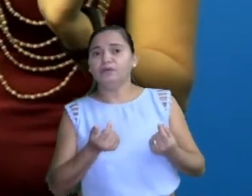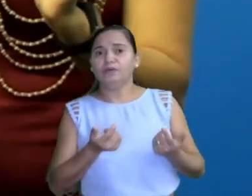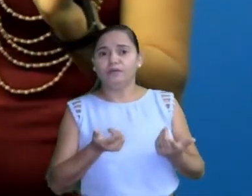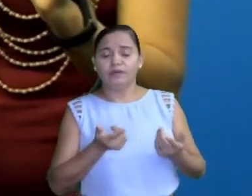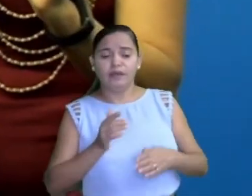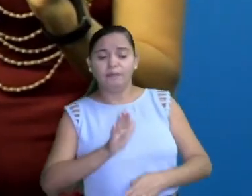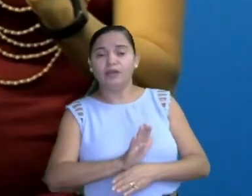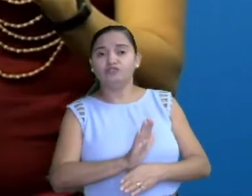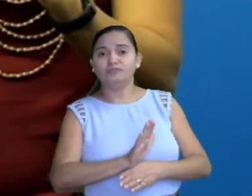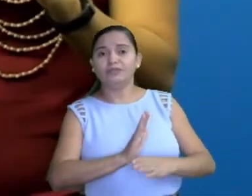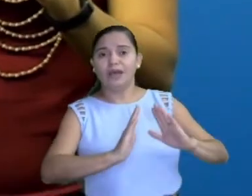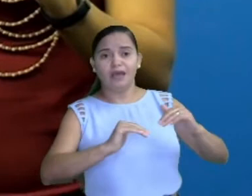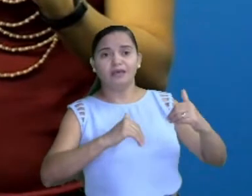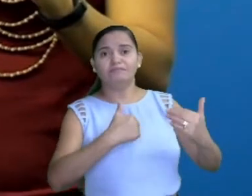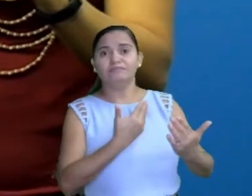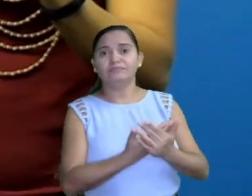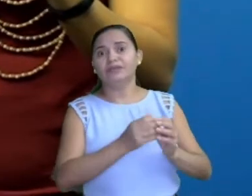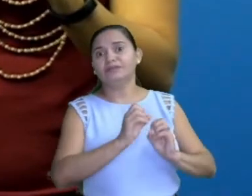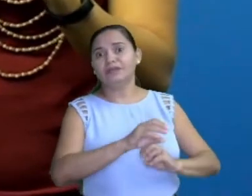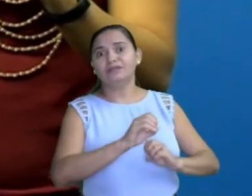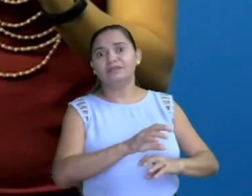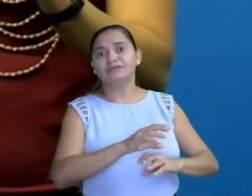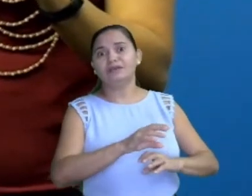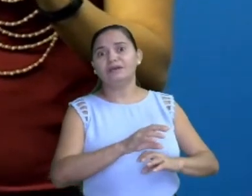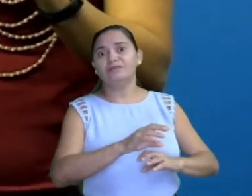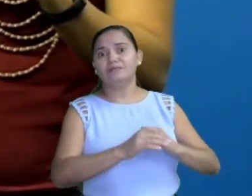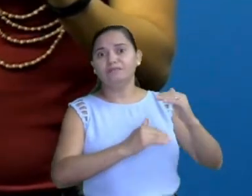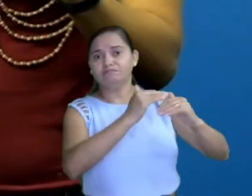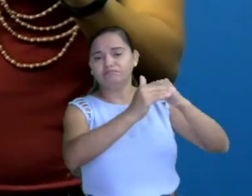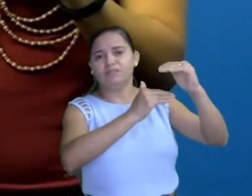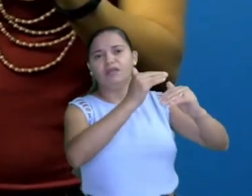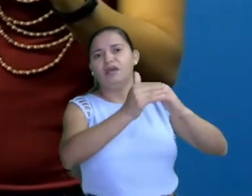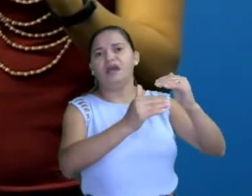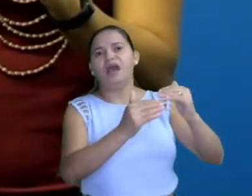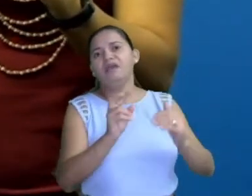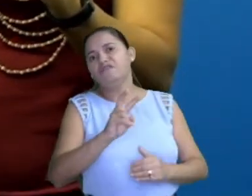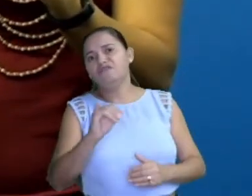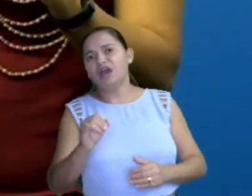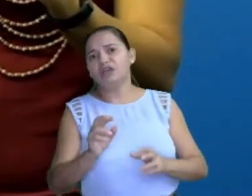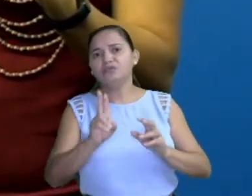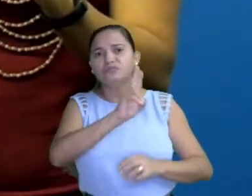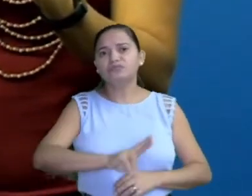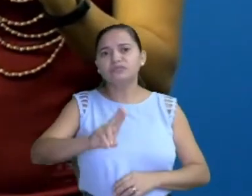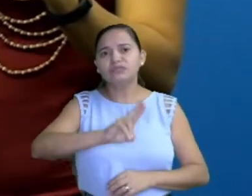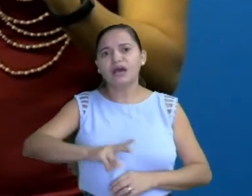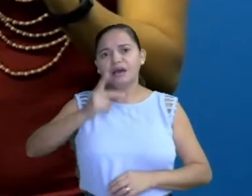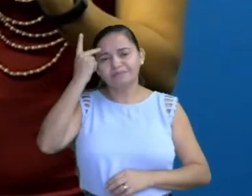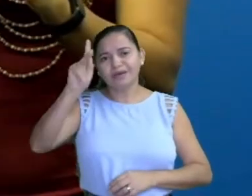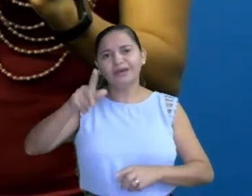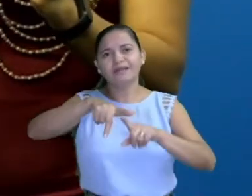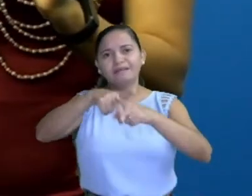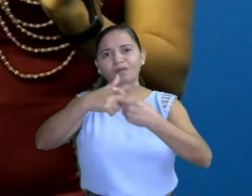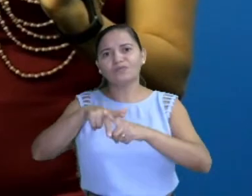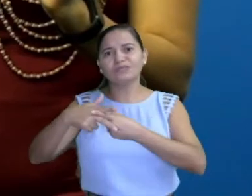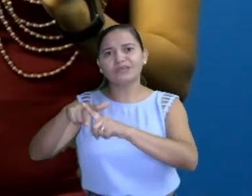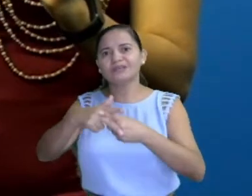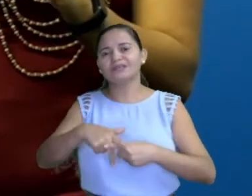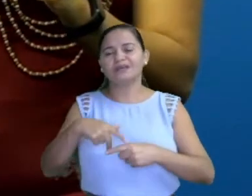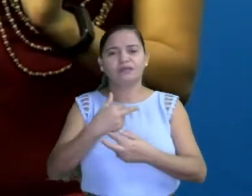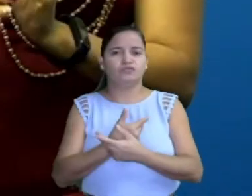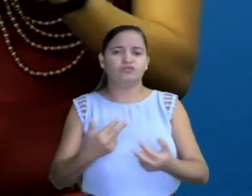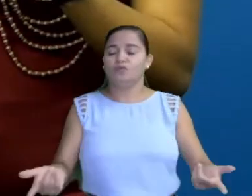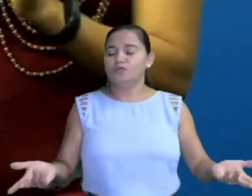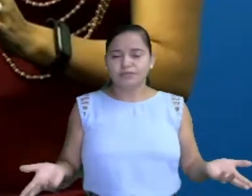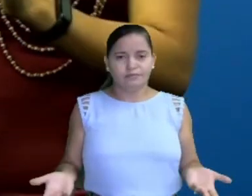melhoria na educação, vai ser investido para reparar essas coisas que não devia ser feito, se houvesse o